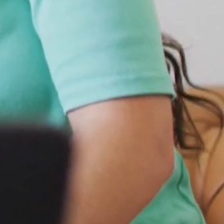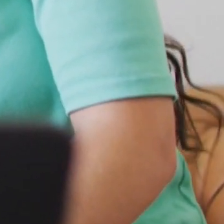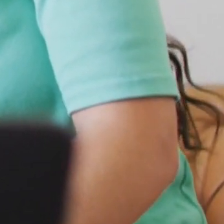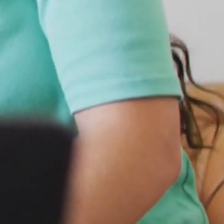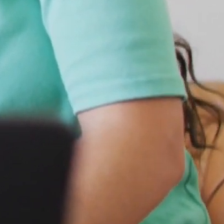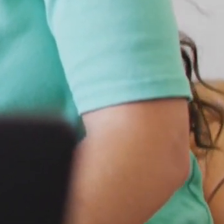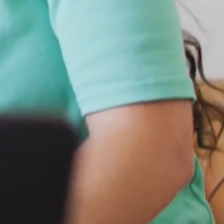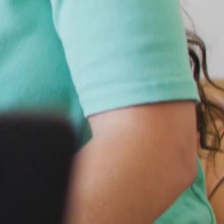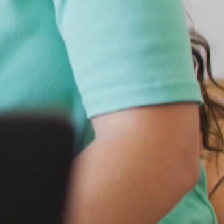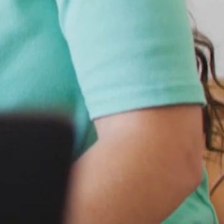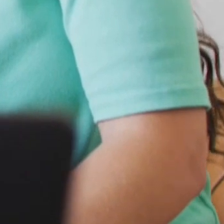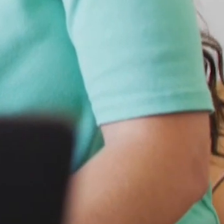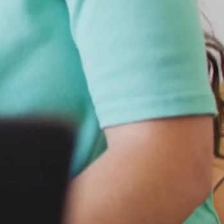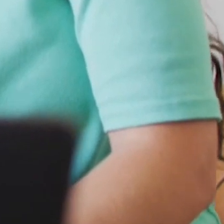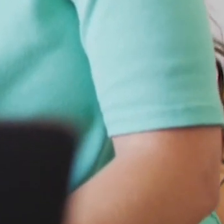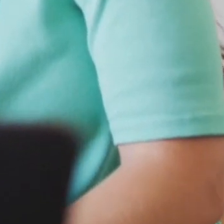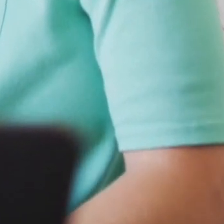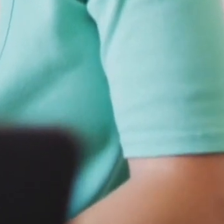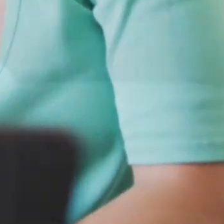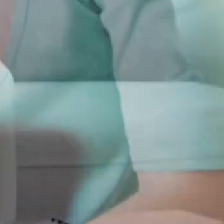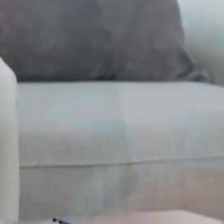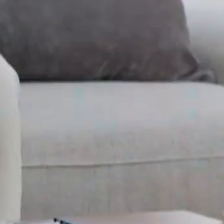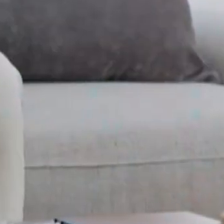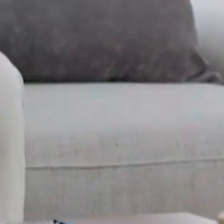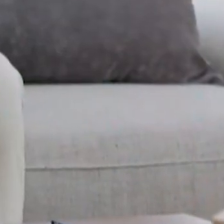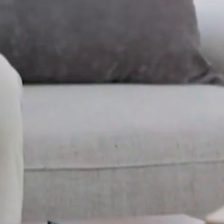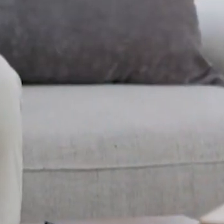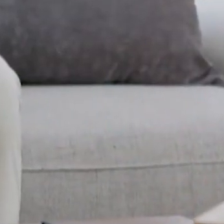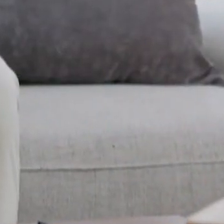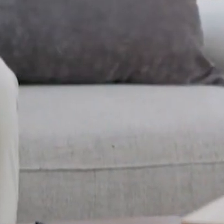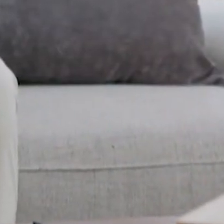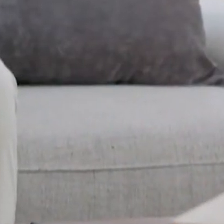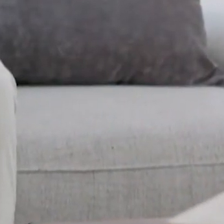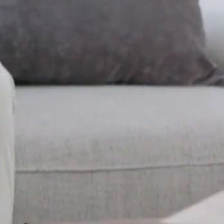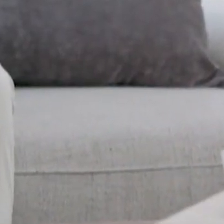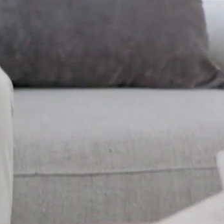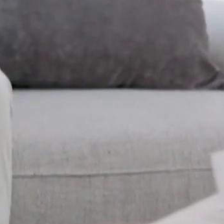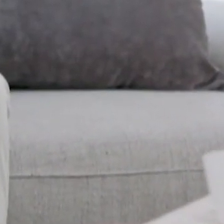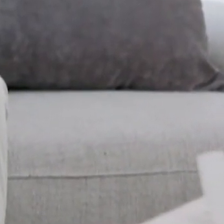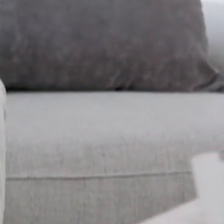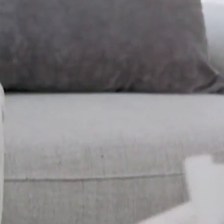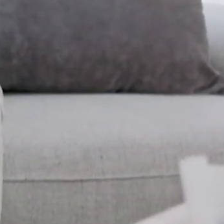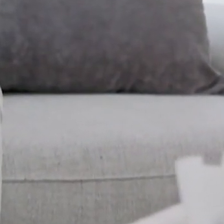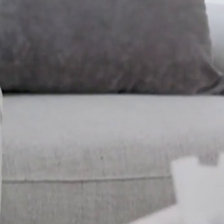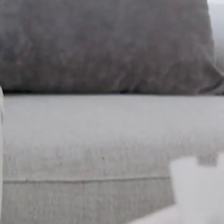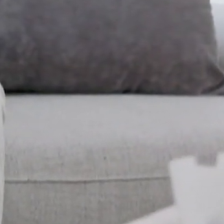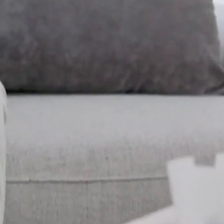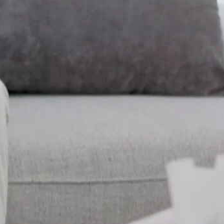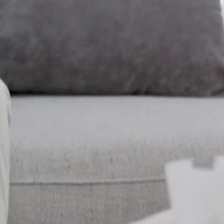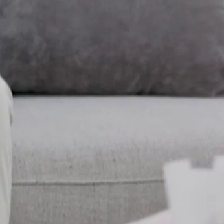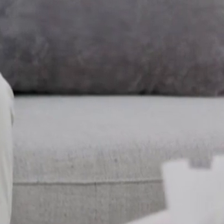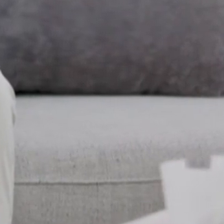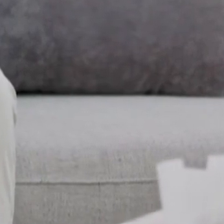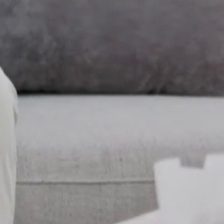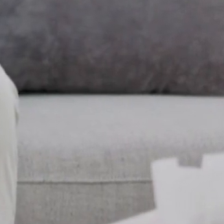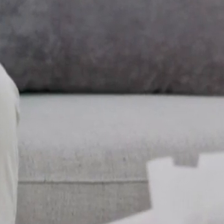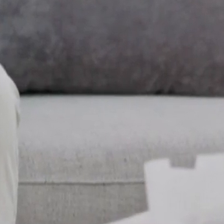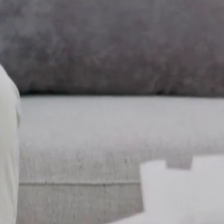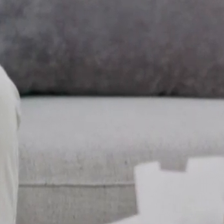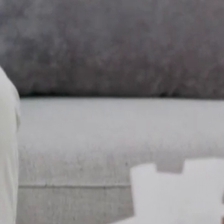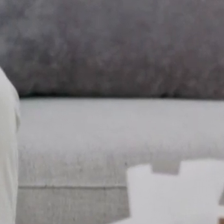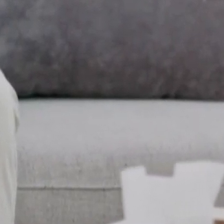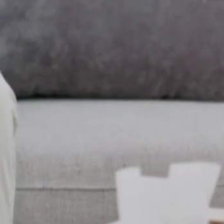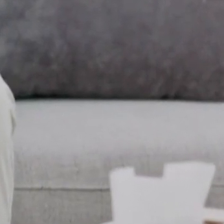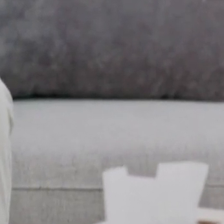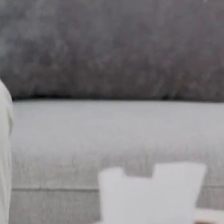gente acaba não dando tanta atenção por necessidade de um plano de saúde, mas nós precisamos conhecer. Agora, eu estou aqui